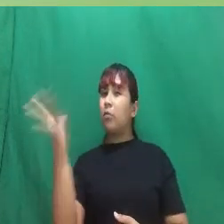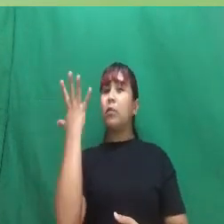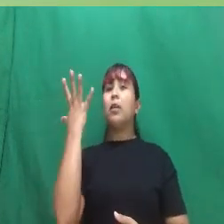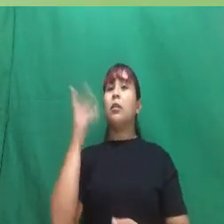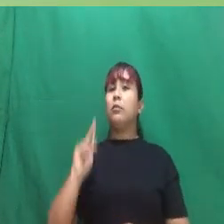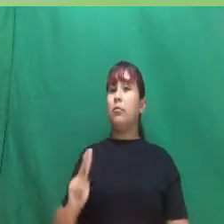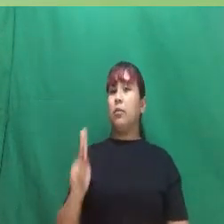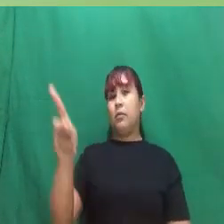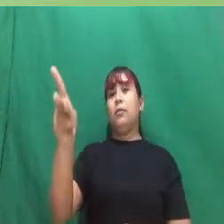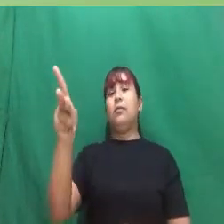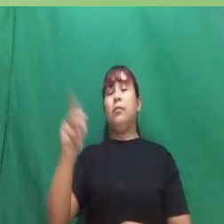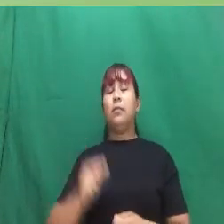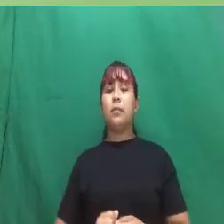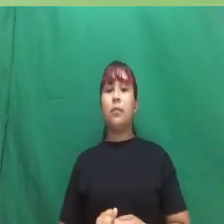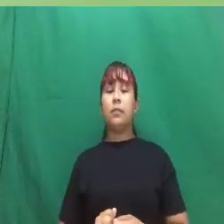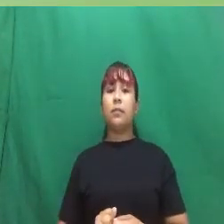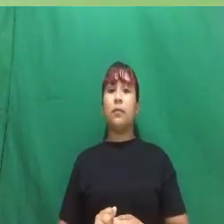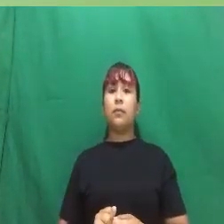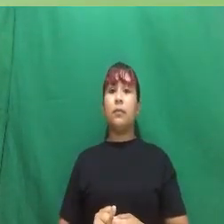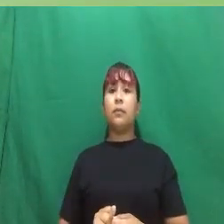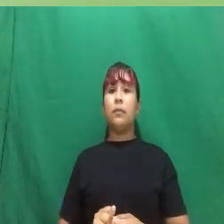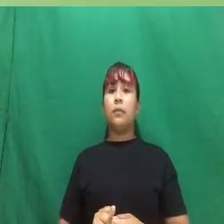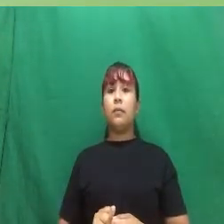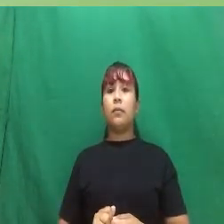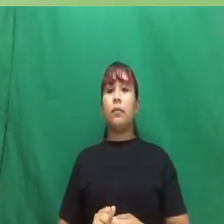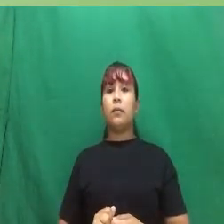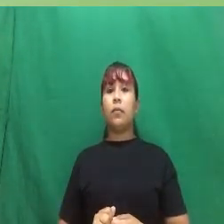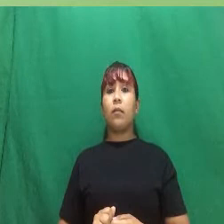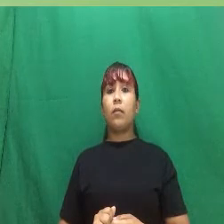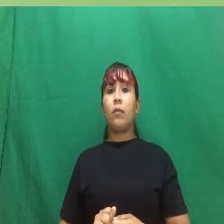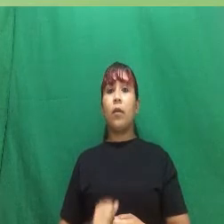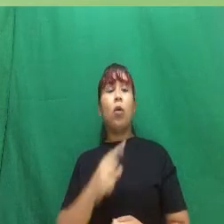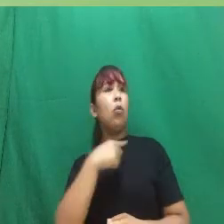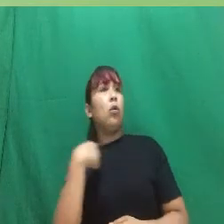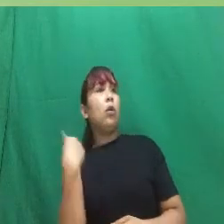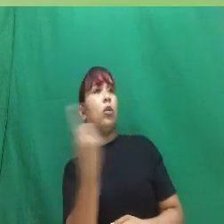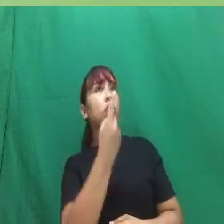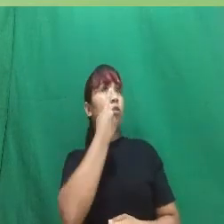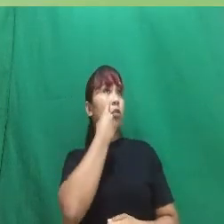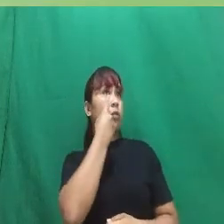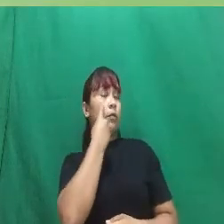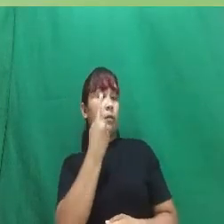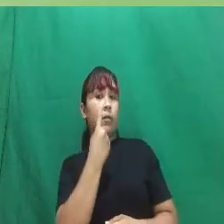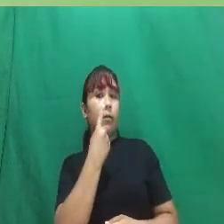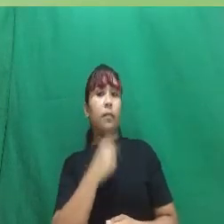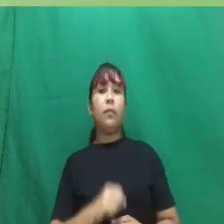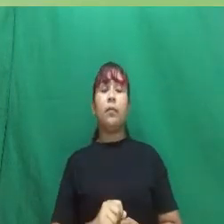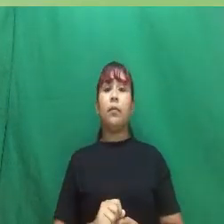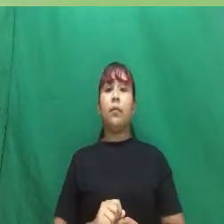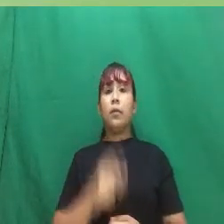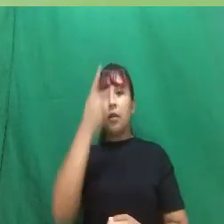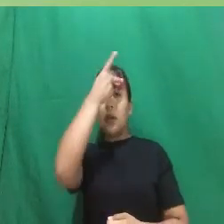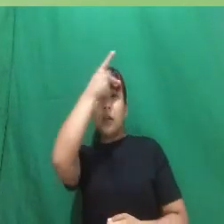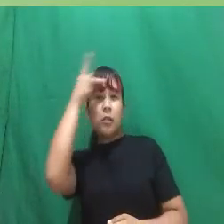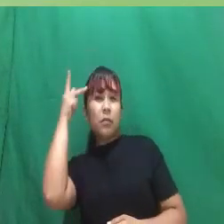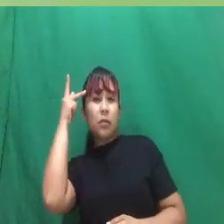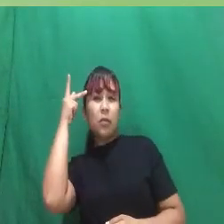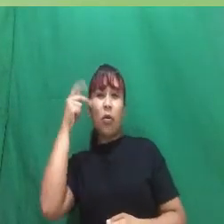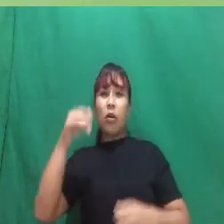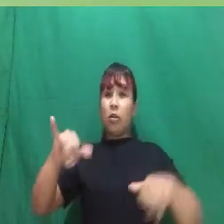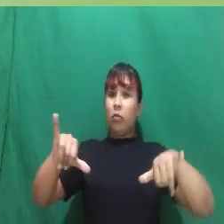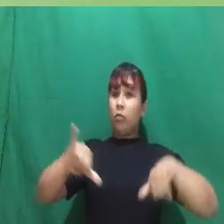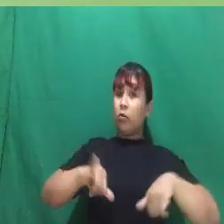falta atendimento médico. E aí é onde nós, do movimento social negro, nós